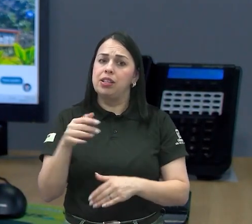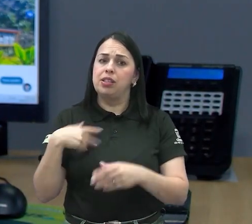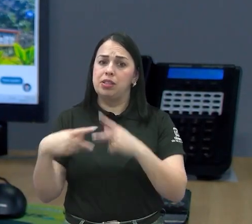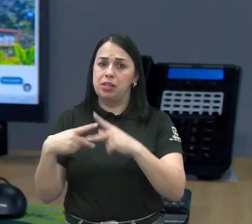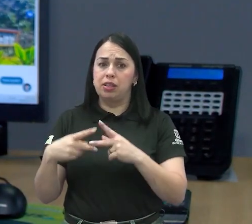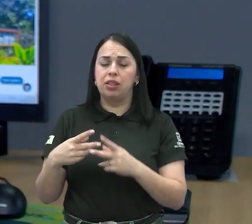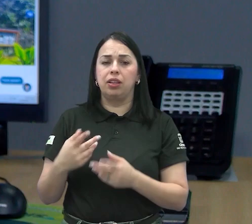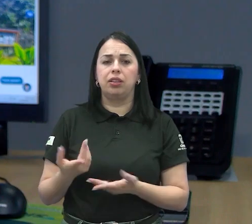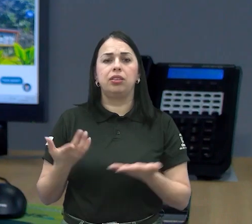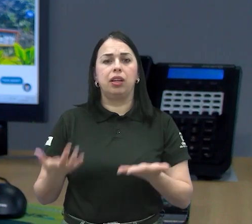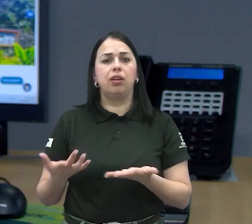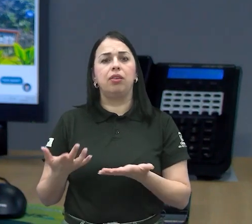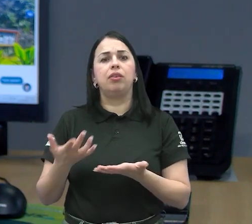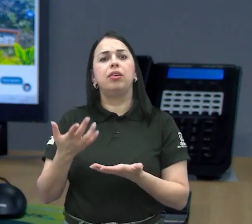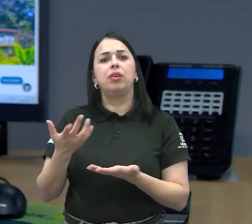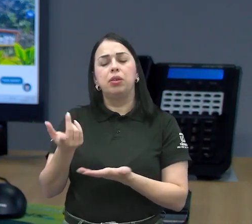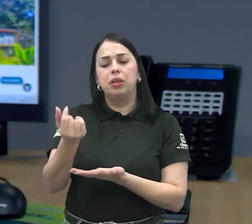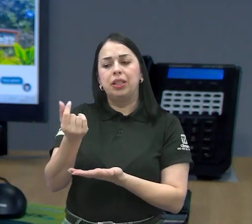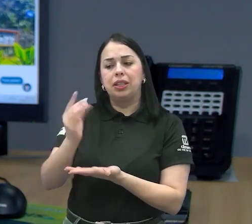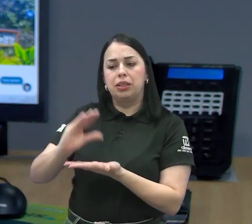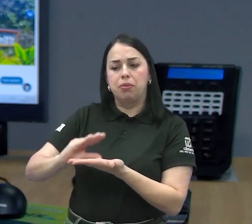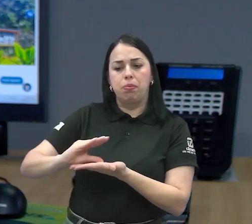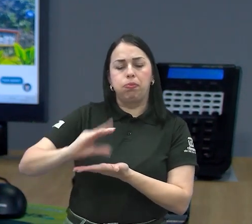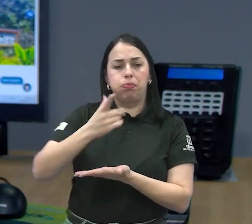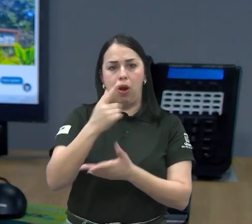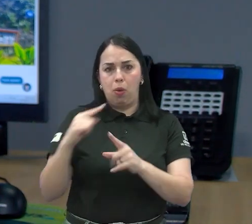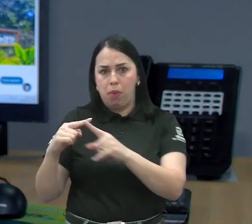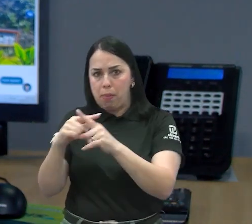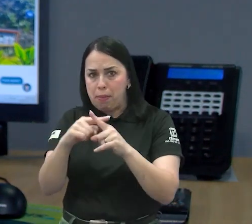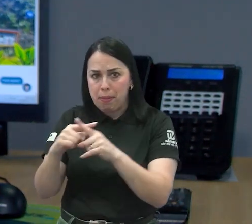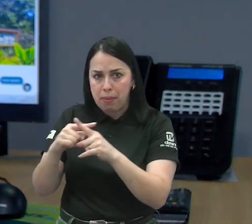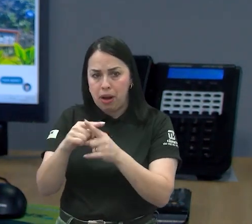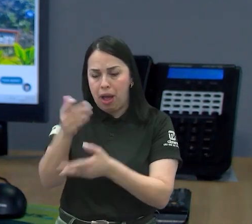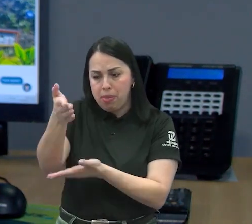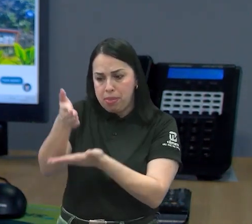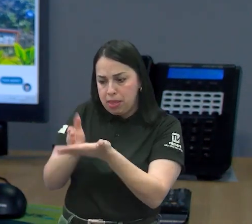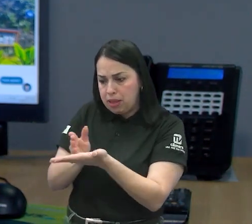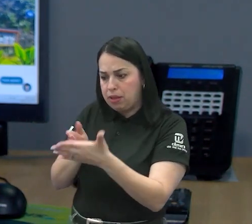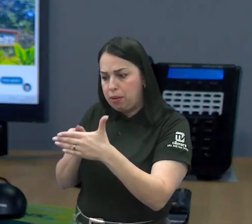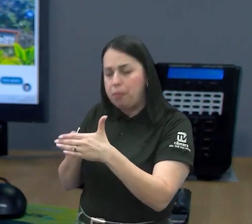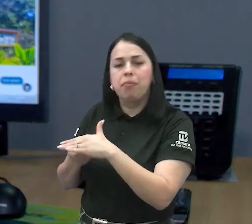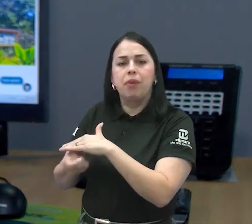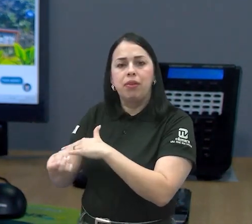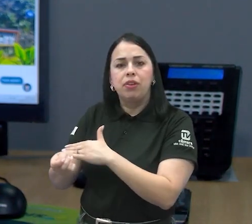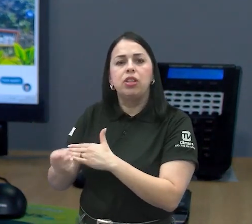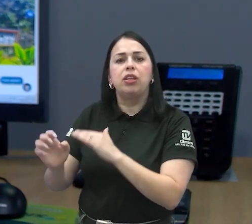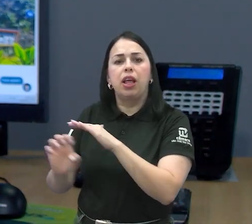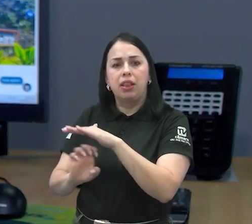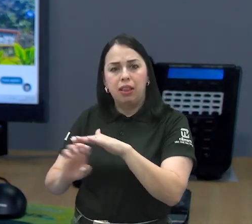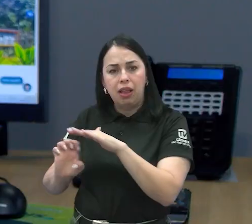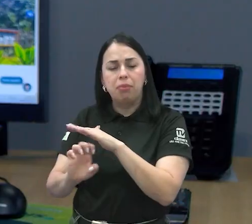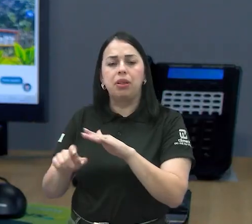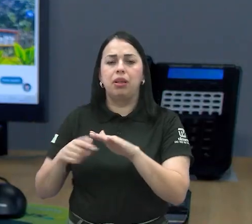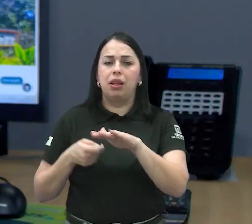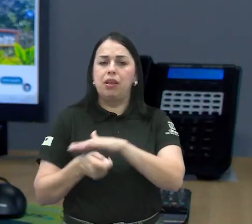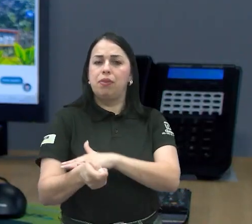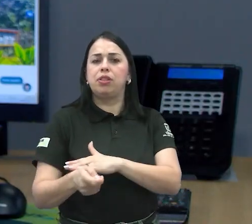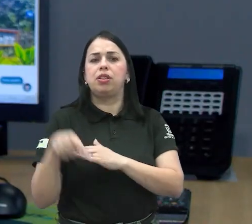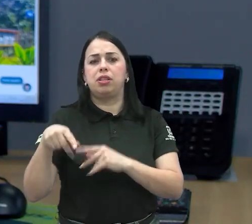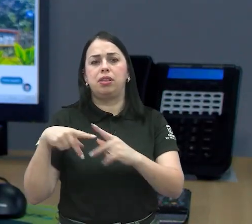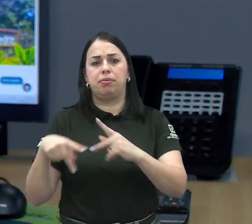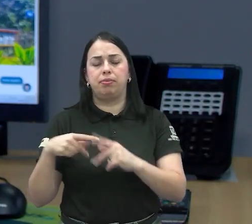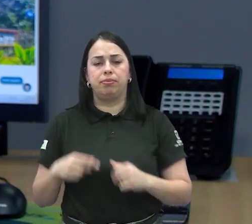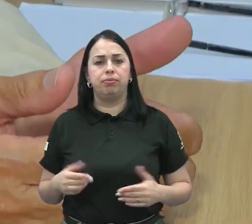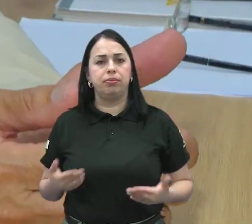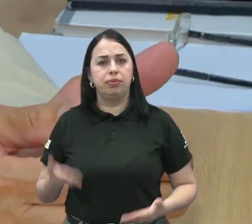Então a cidade vai receber uma parte desse valor que foi apostado para poder aplicar as políticas públicas